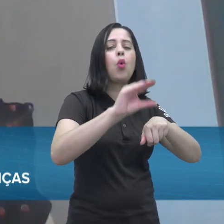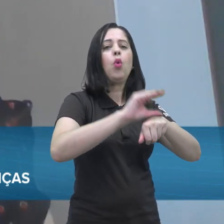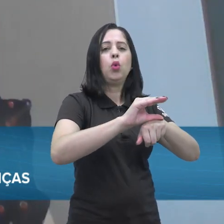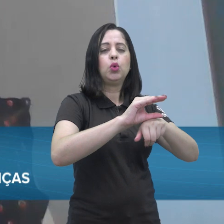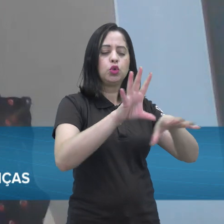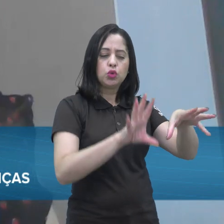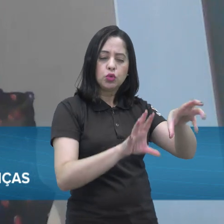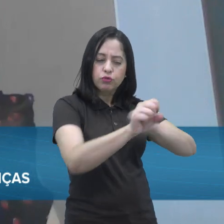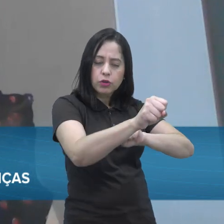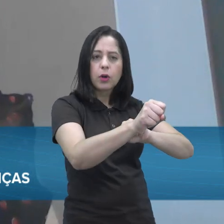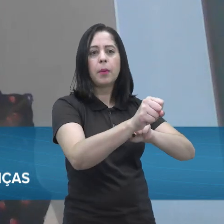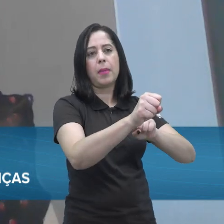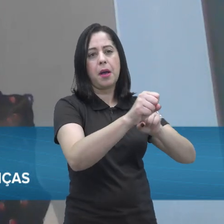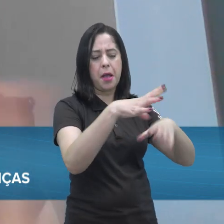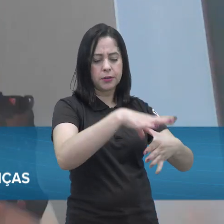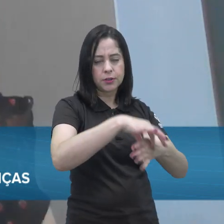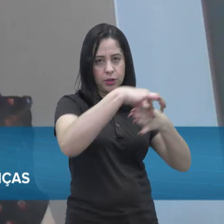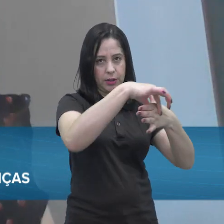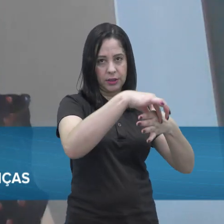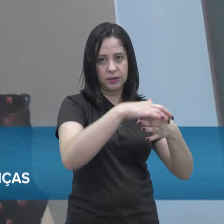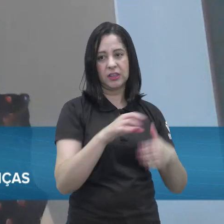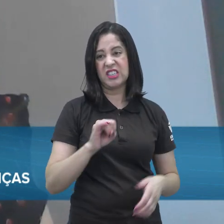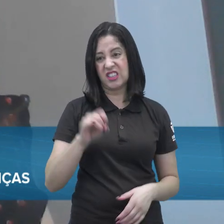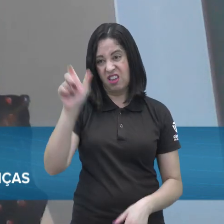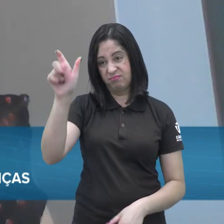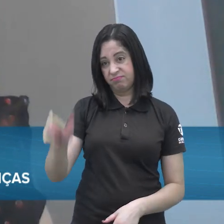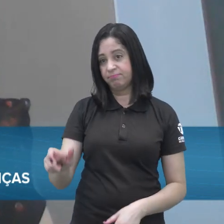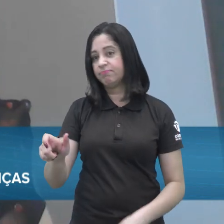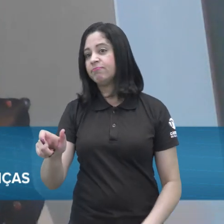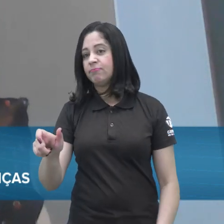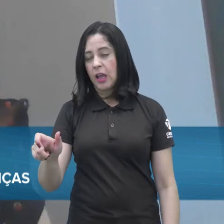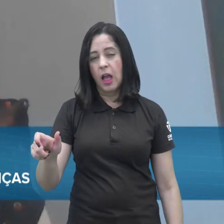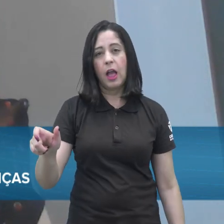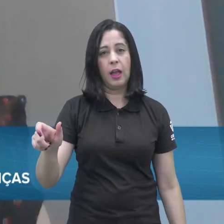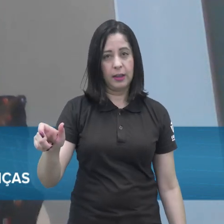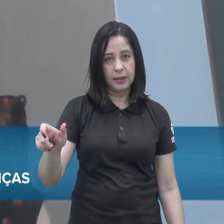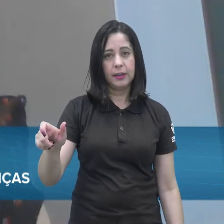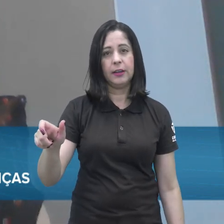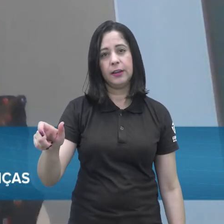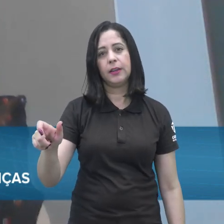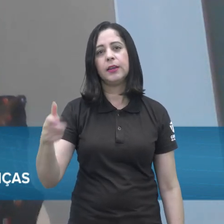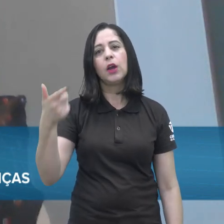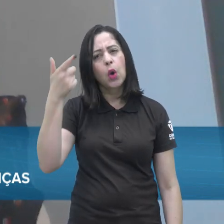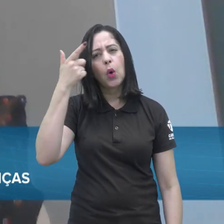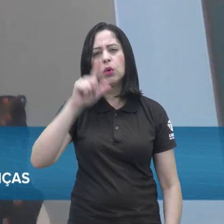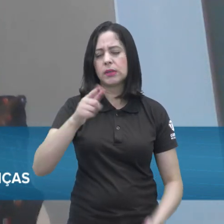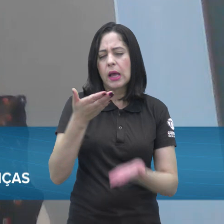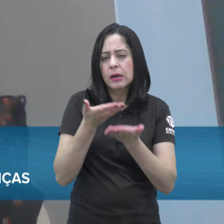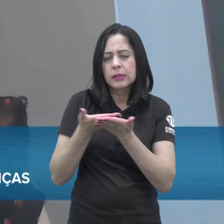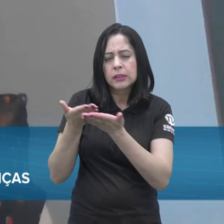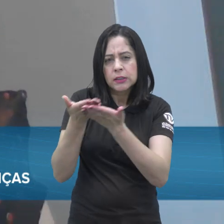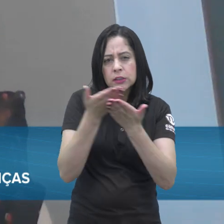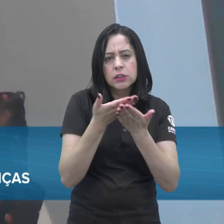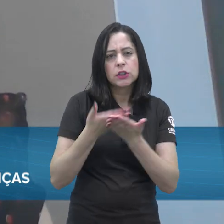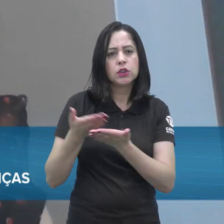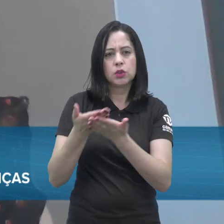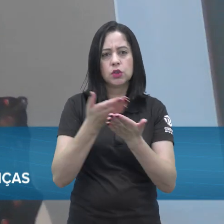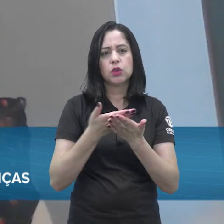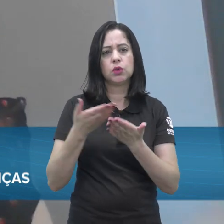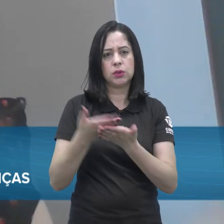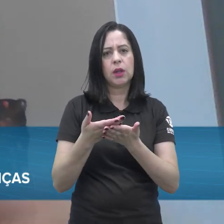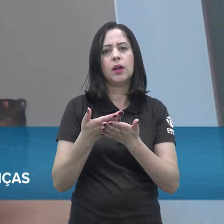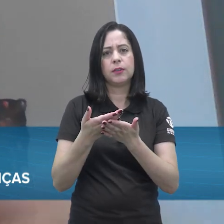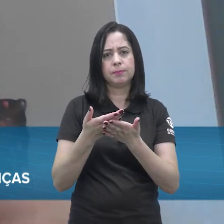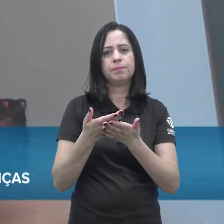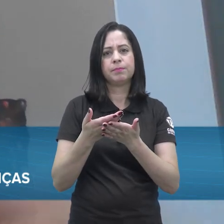essa leitura da forma que ele se entende melhor, da forma que ele consegue estudar melhor e verificar